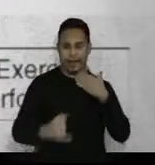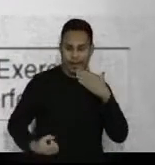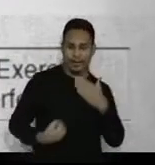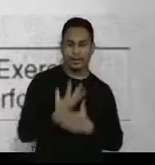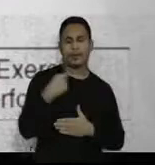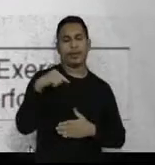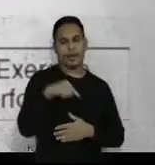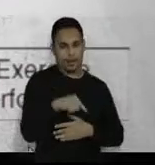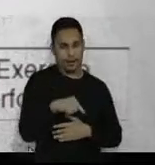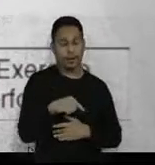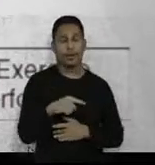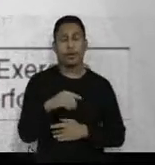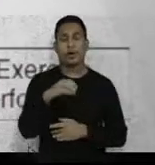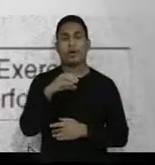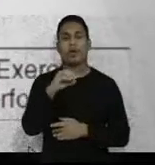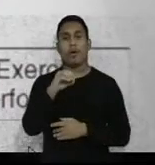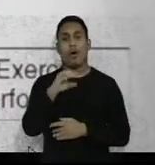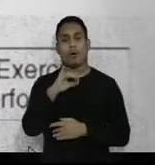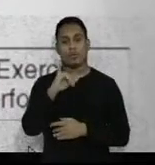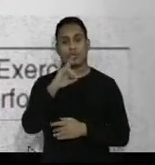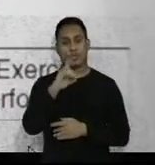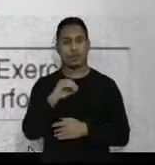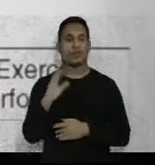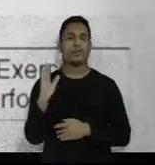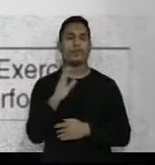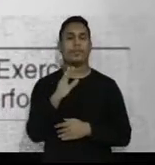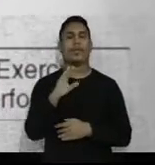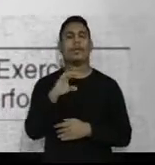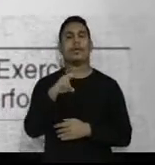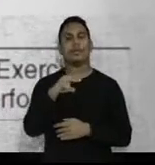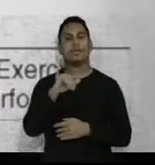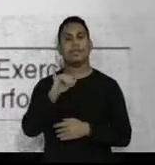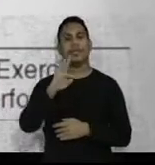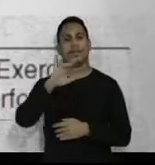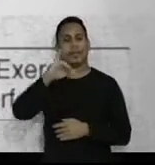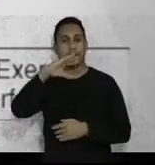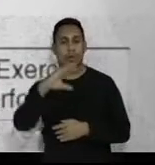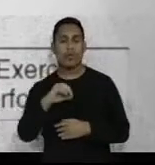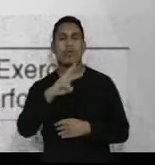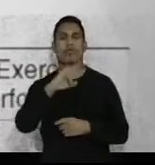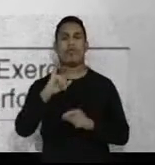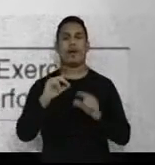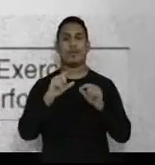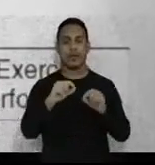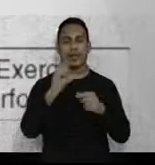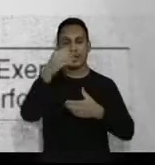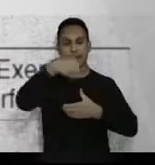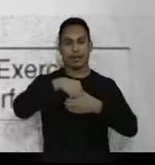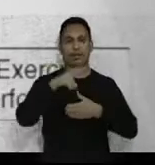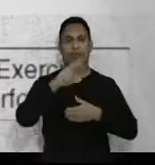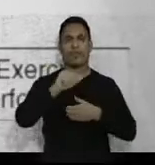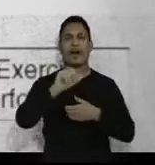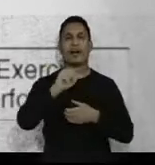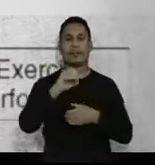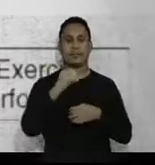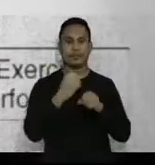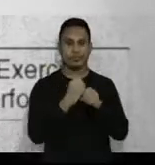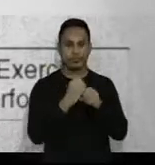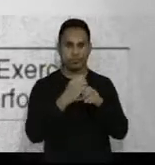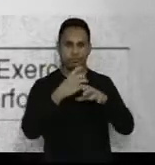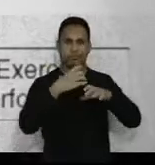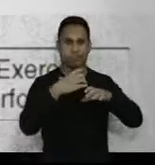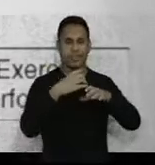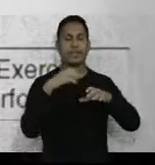promover principalmente uma vasodilatação. Então, ele melhorando essa vasodilatação, promovendo essa vasodilatação, ele vai promover uma oxigenação maior